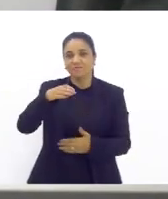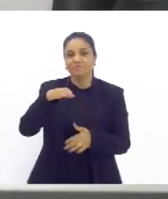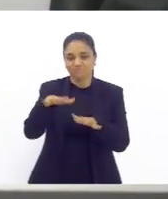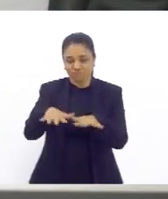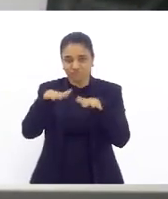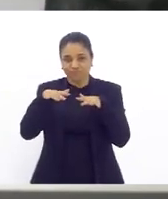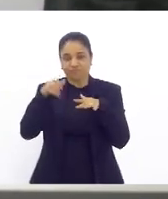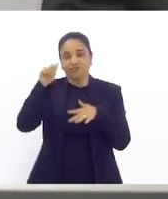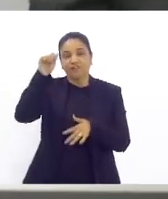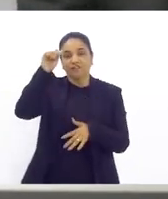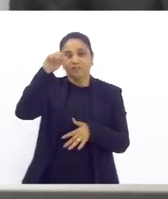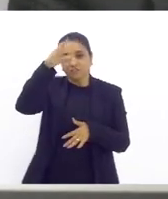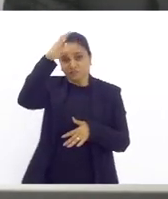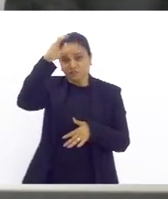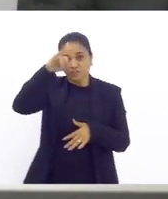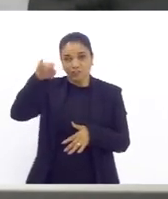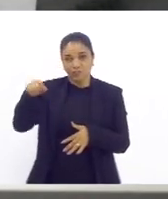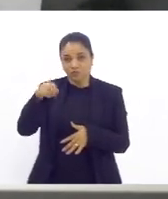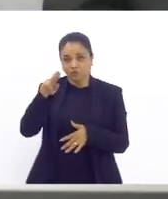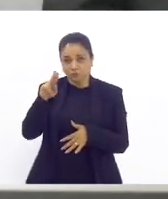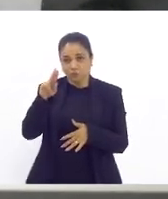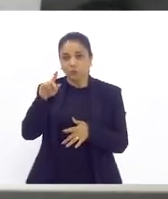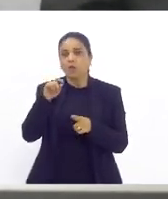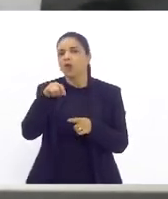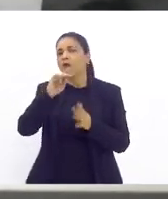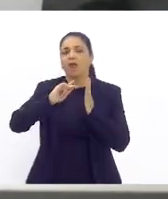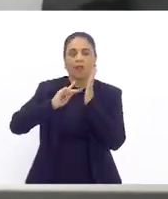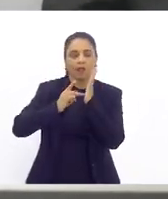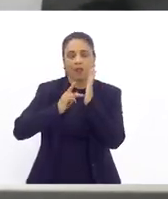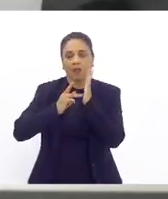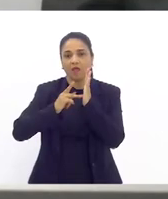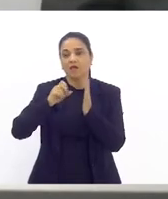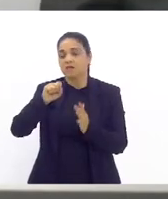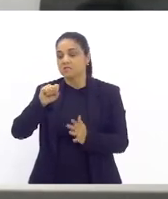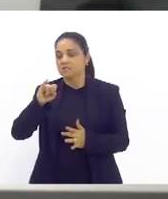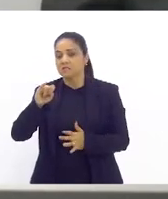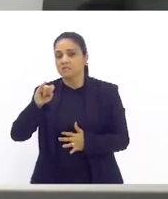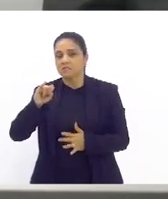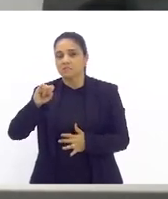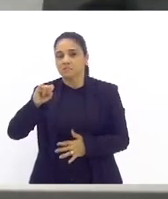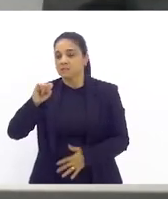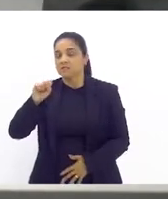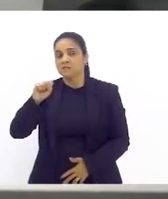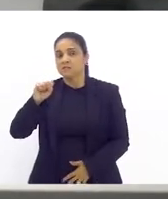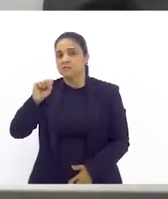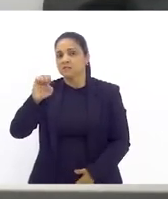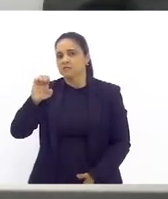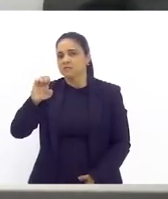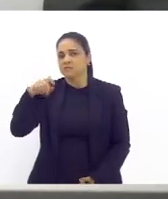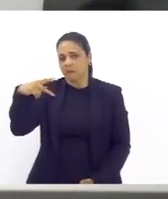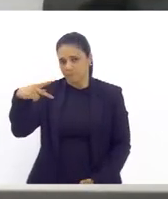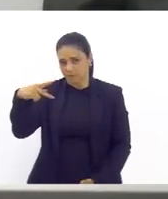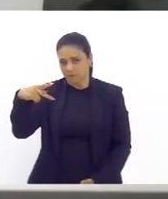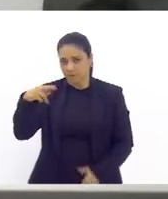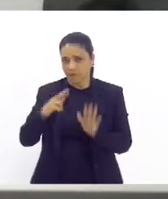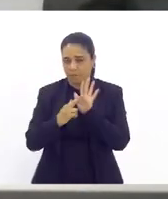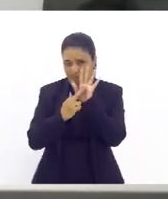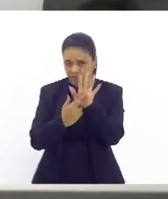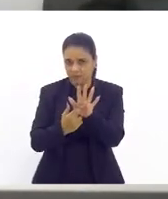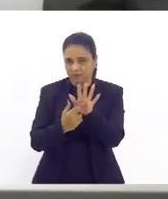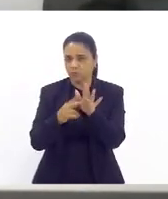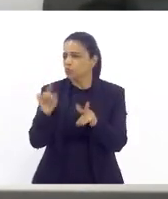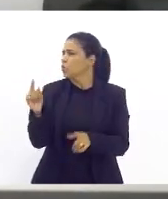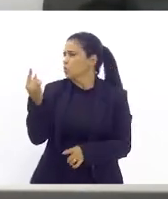pedir para representação do CEP para se anunciar e vou pedir também só um minutinho por favor